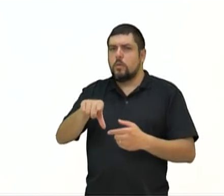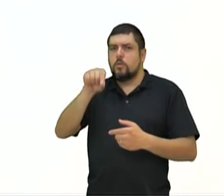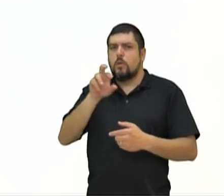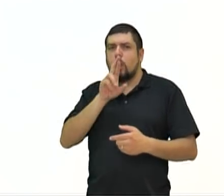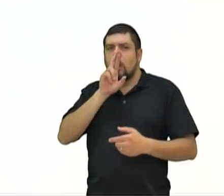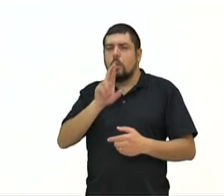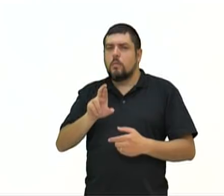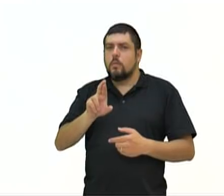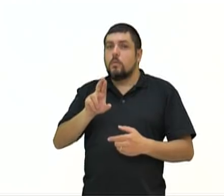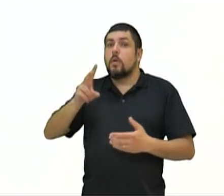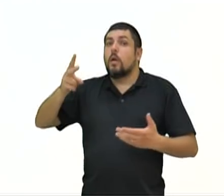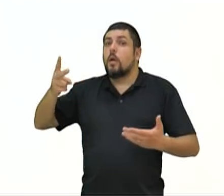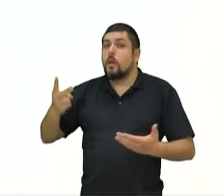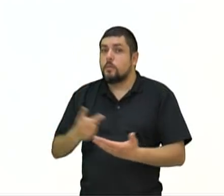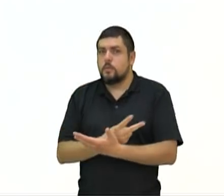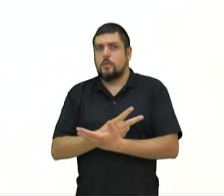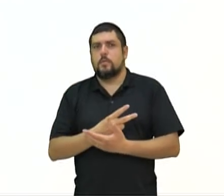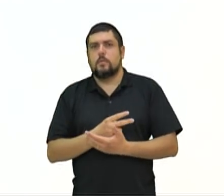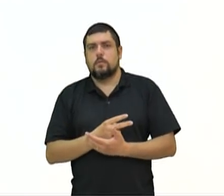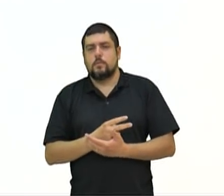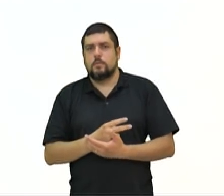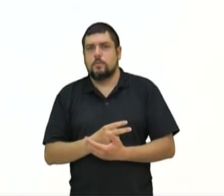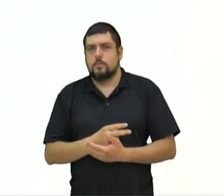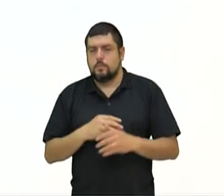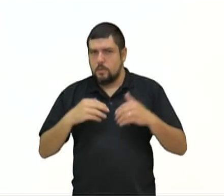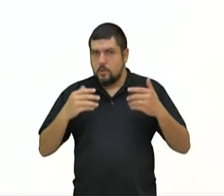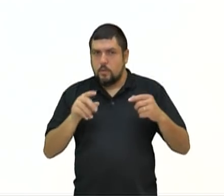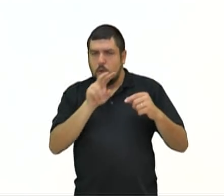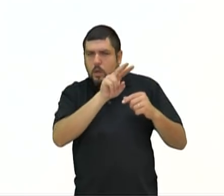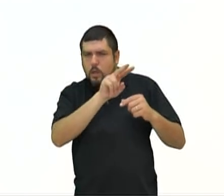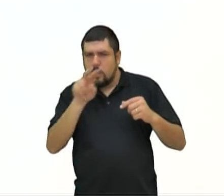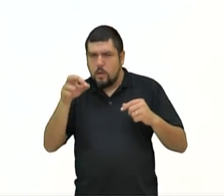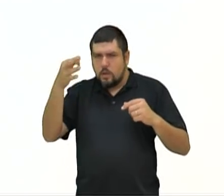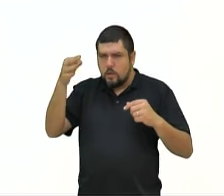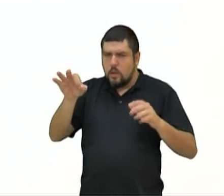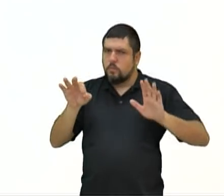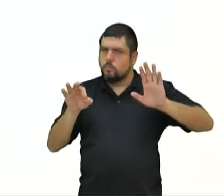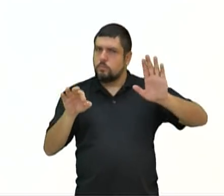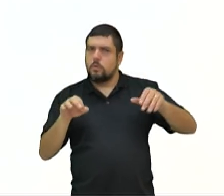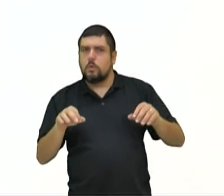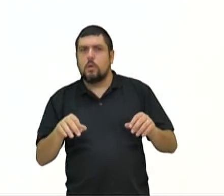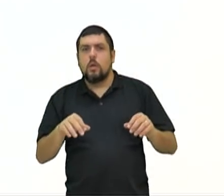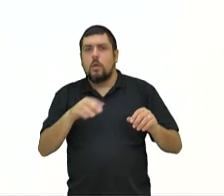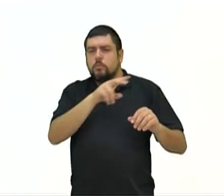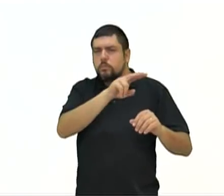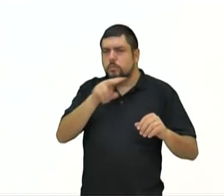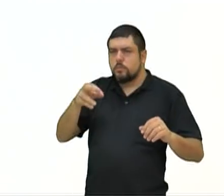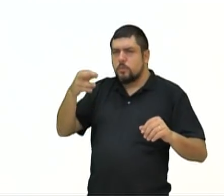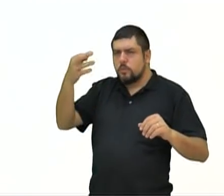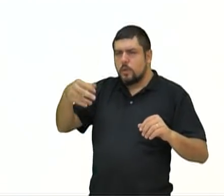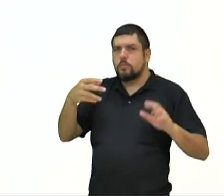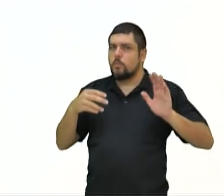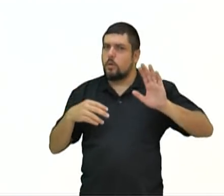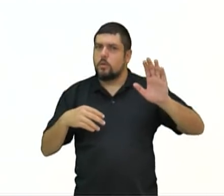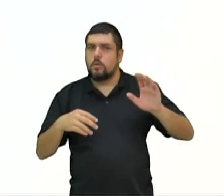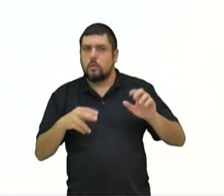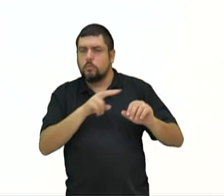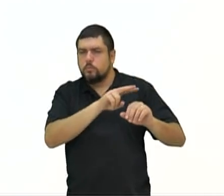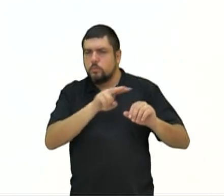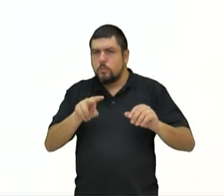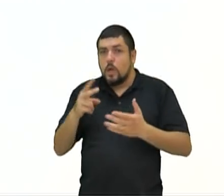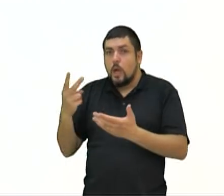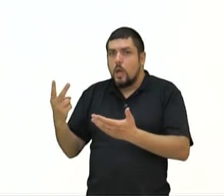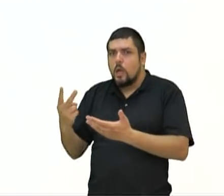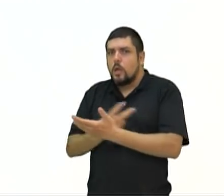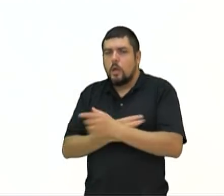que não se relaciona com uma das funções atribuídas à coluna vertebral. Então, essa você tem que